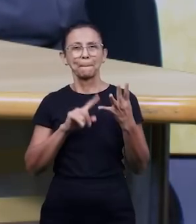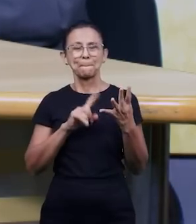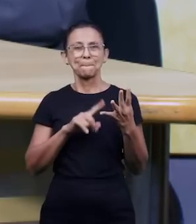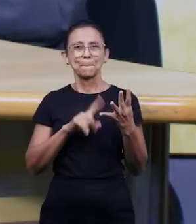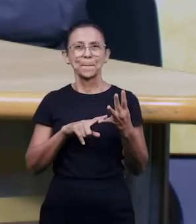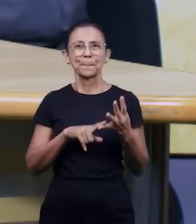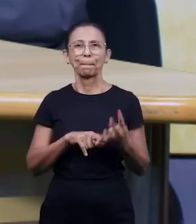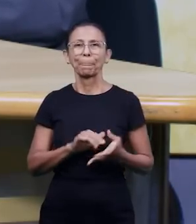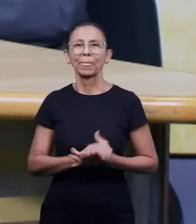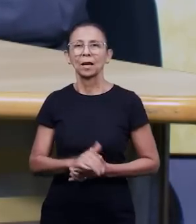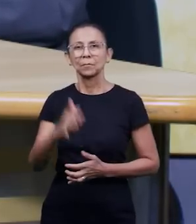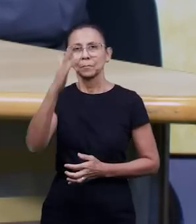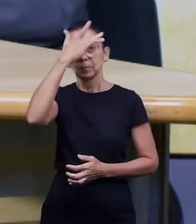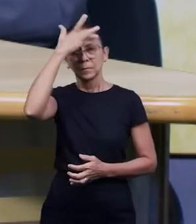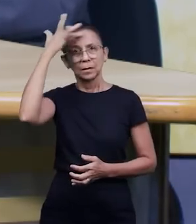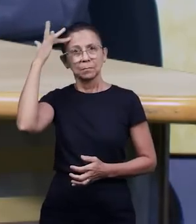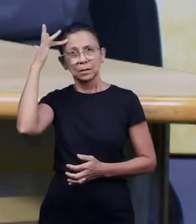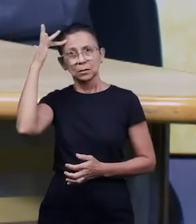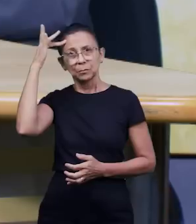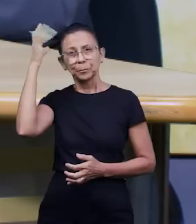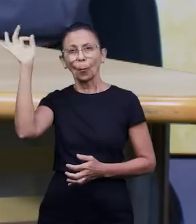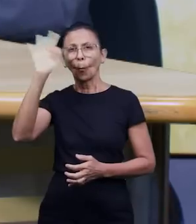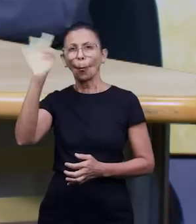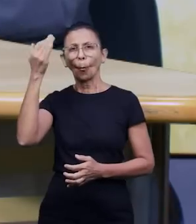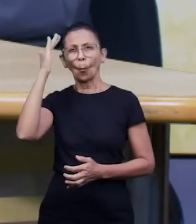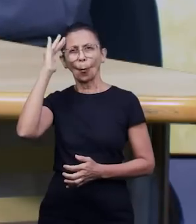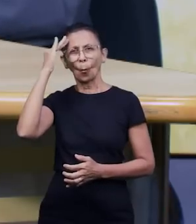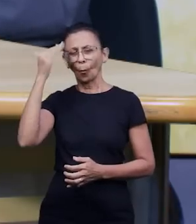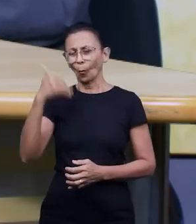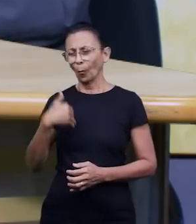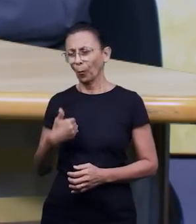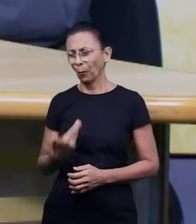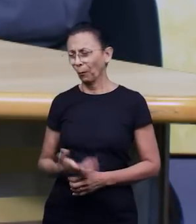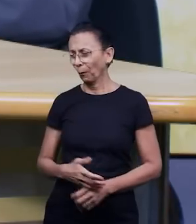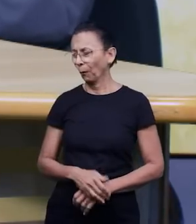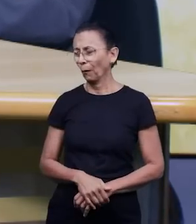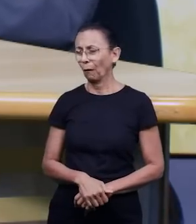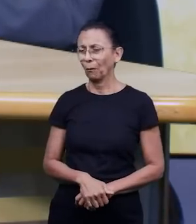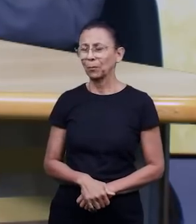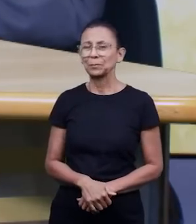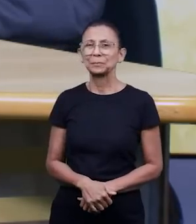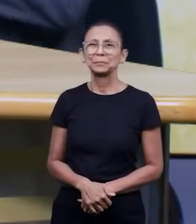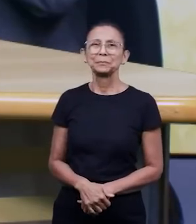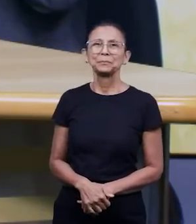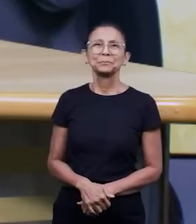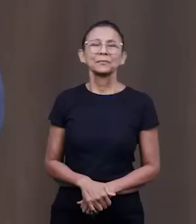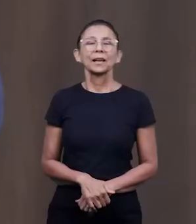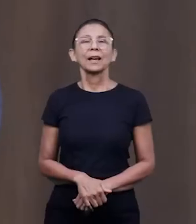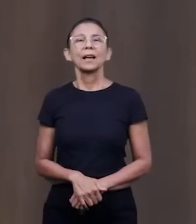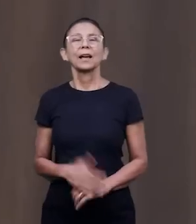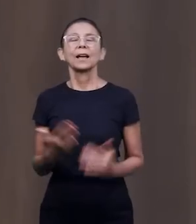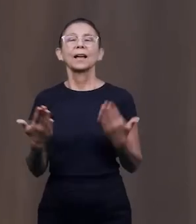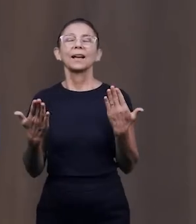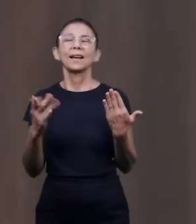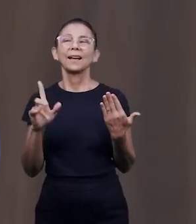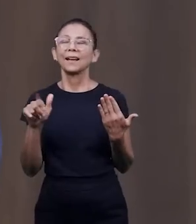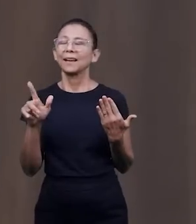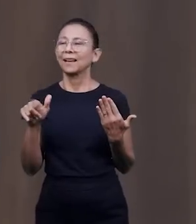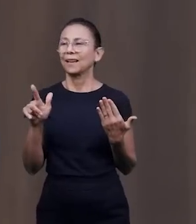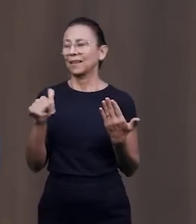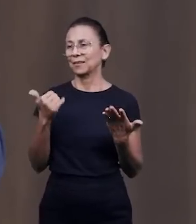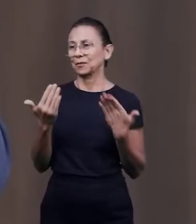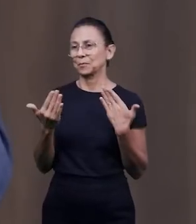isso com você. E você delirou. Pô. Então veja só, transferência de culpa. O pastor tadinho, não